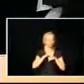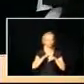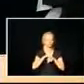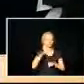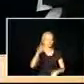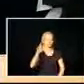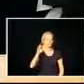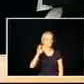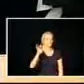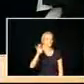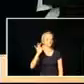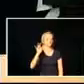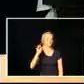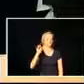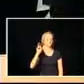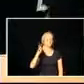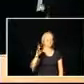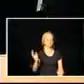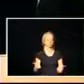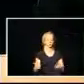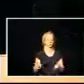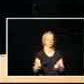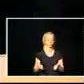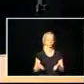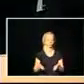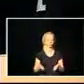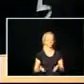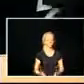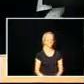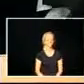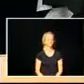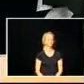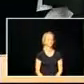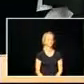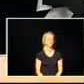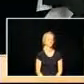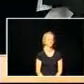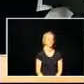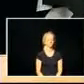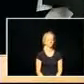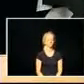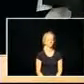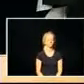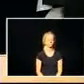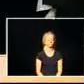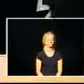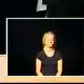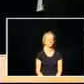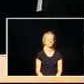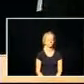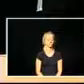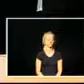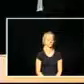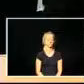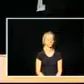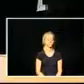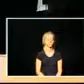agradecer ao reitor que recebeu aí o ex-ministro Orlando Silva, que esteve em Taubaté fazendo uma agenda, e